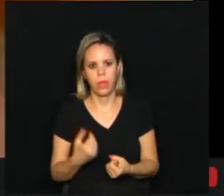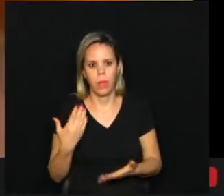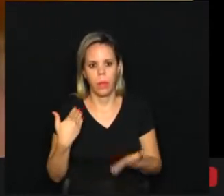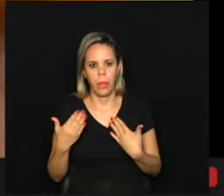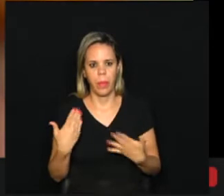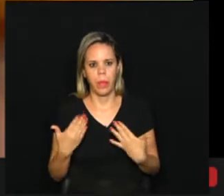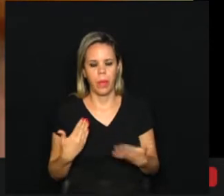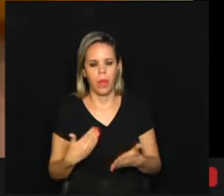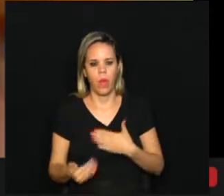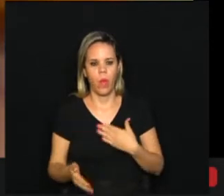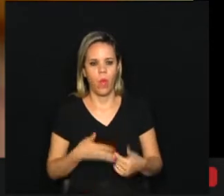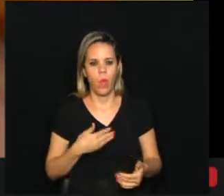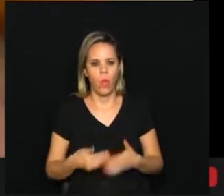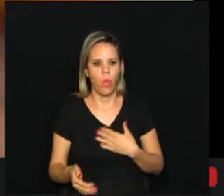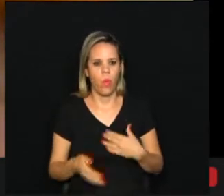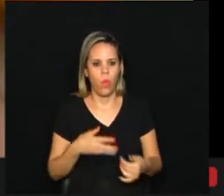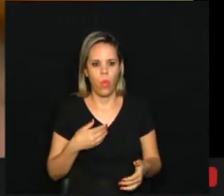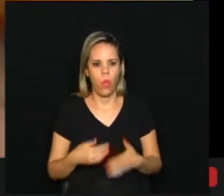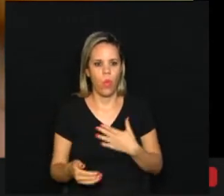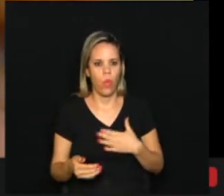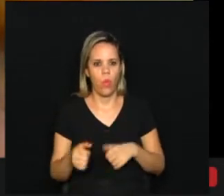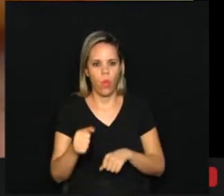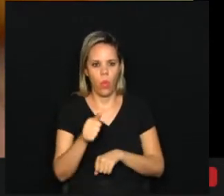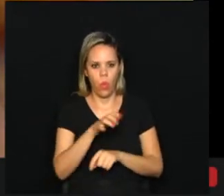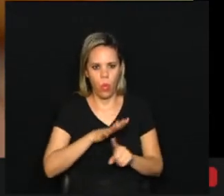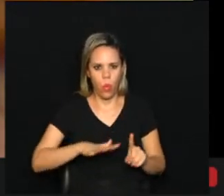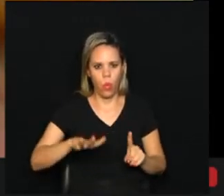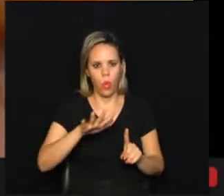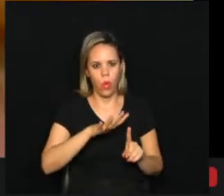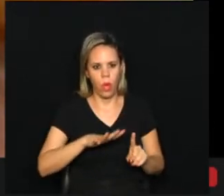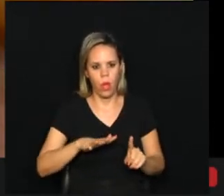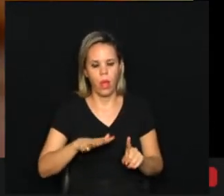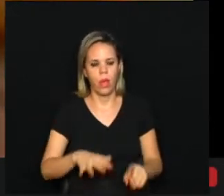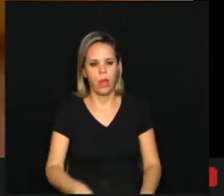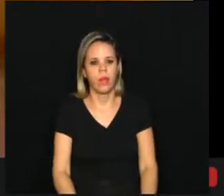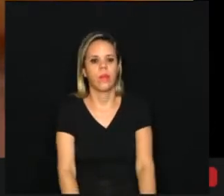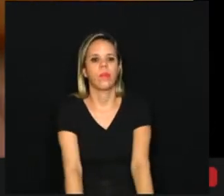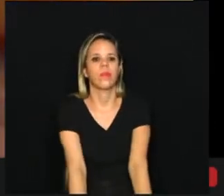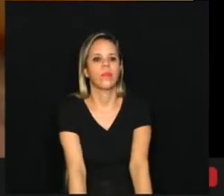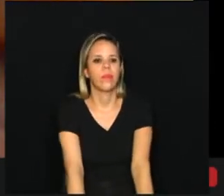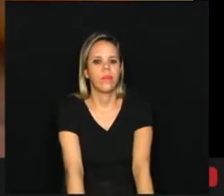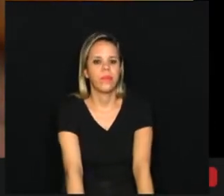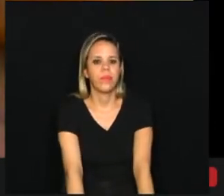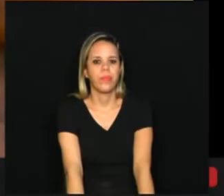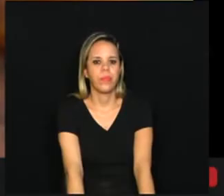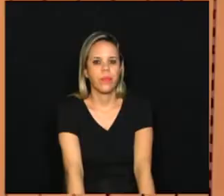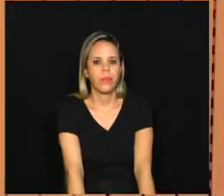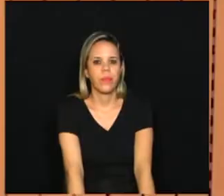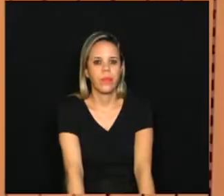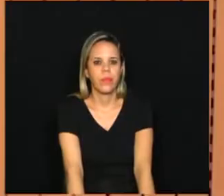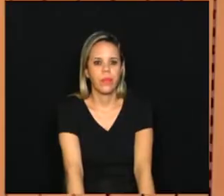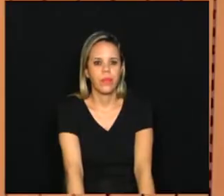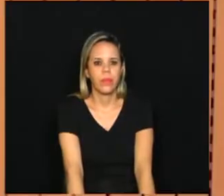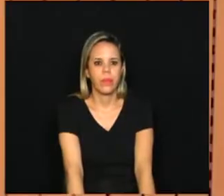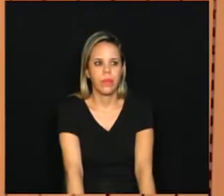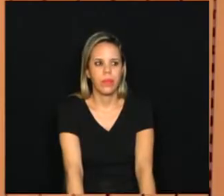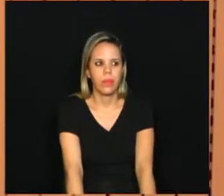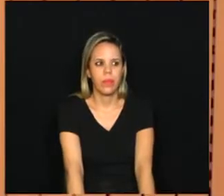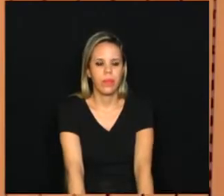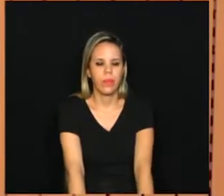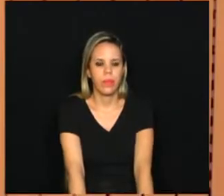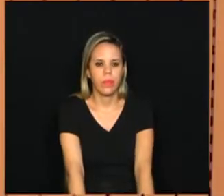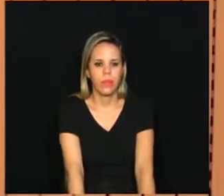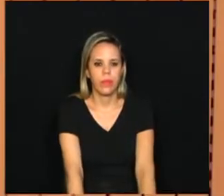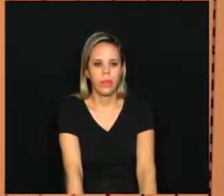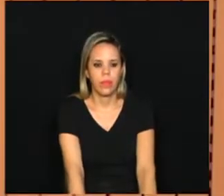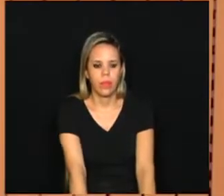em qualquer esfera da sociedade. É isso. Oi, só mais um